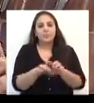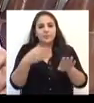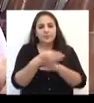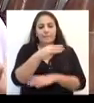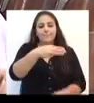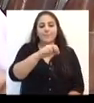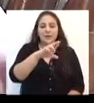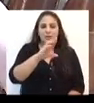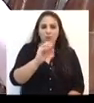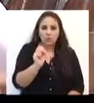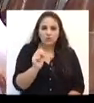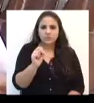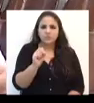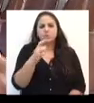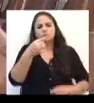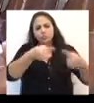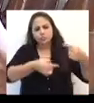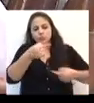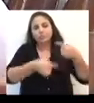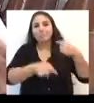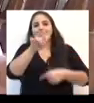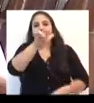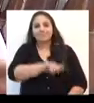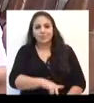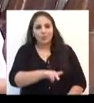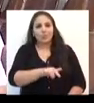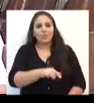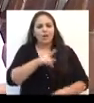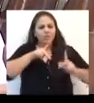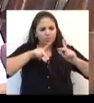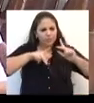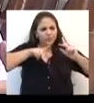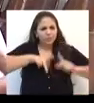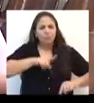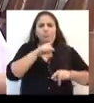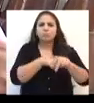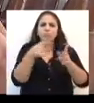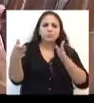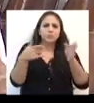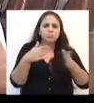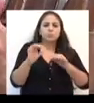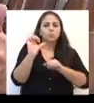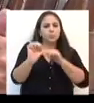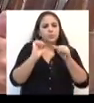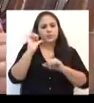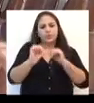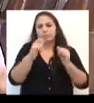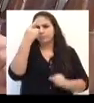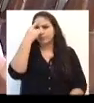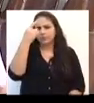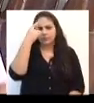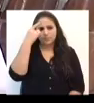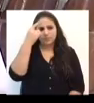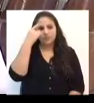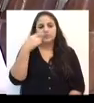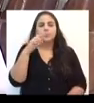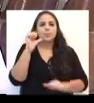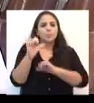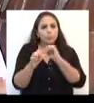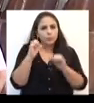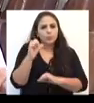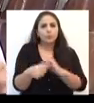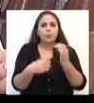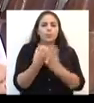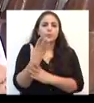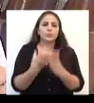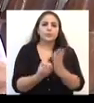Citulin, se rediscutiu isso e as pessoas que estavam na época mudaram esse pensamento e isso mudou a matriz